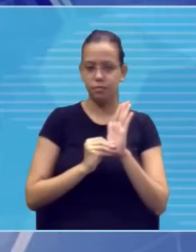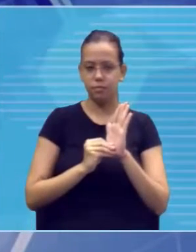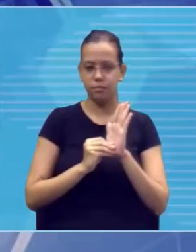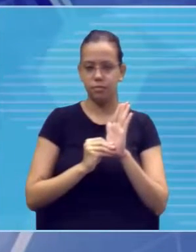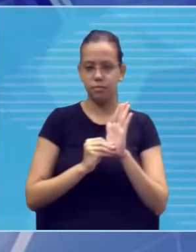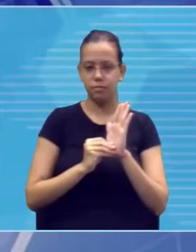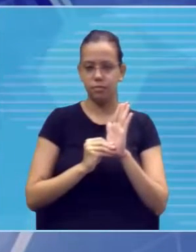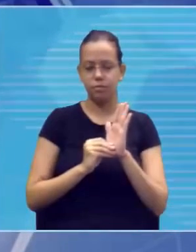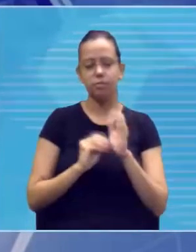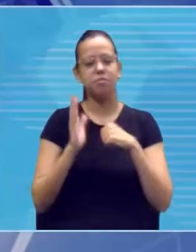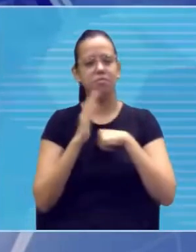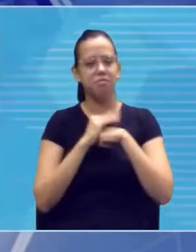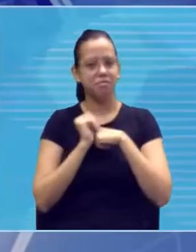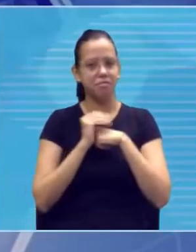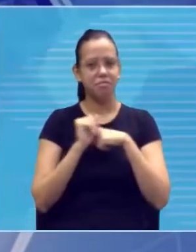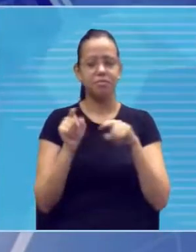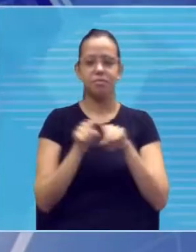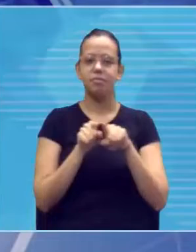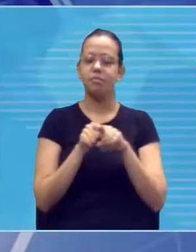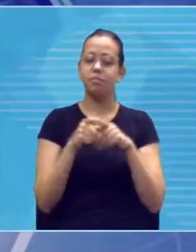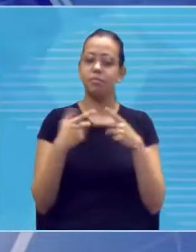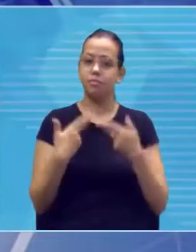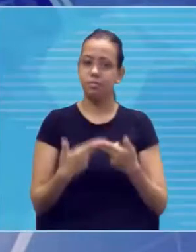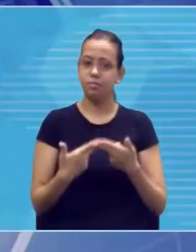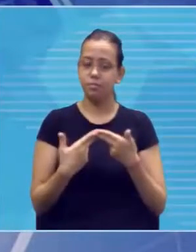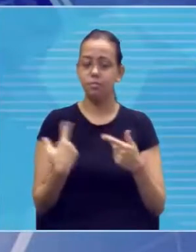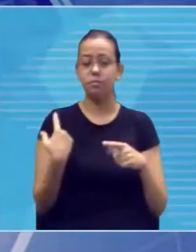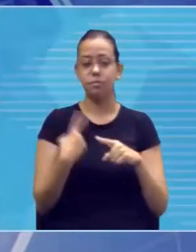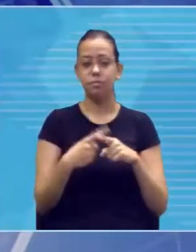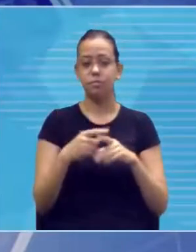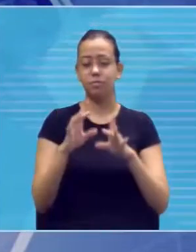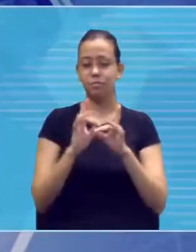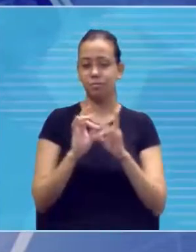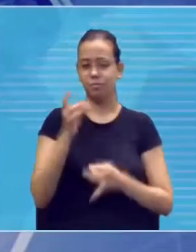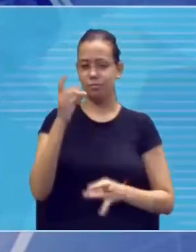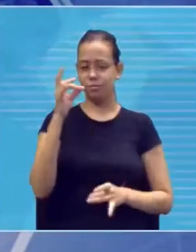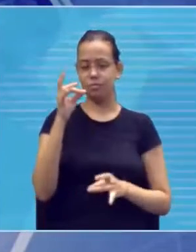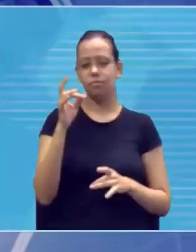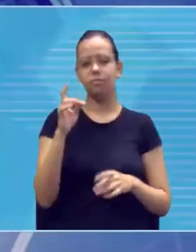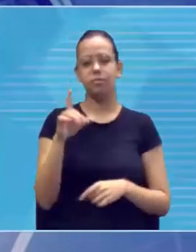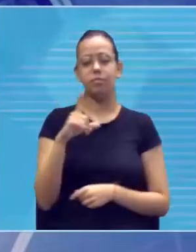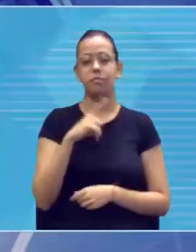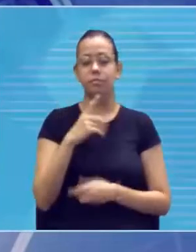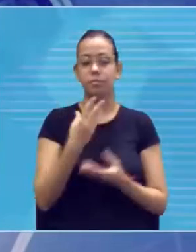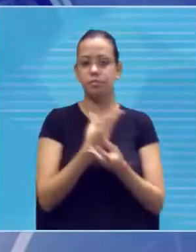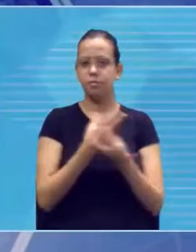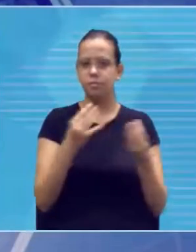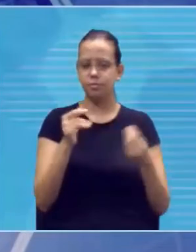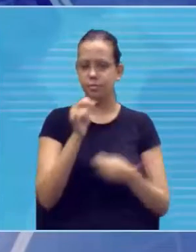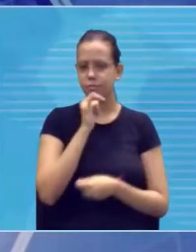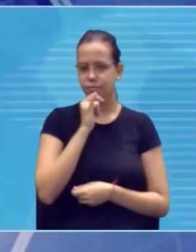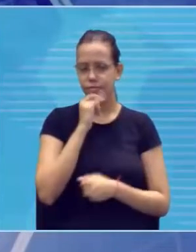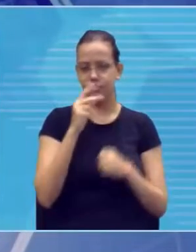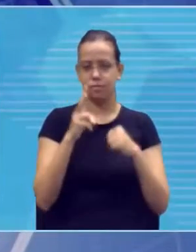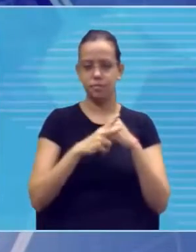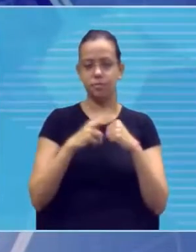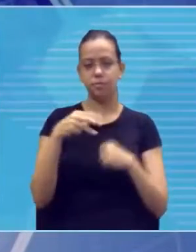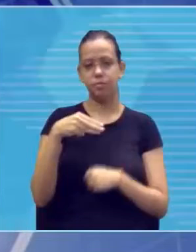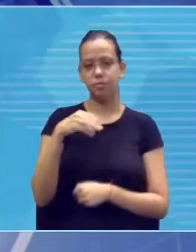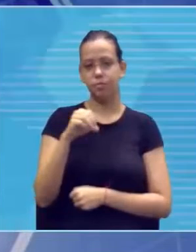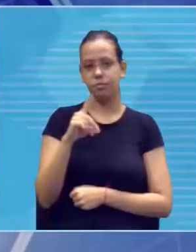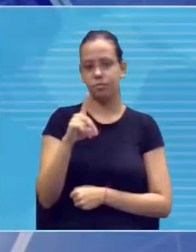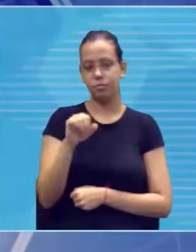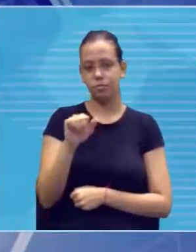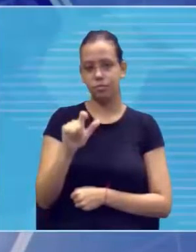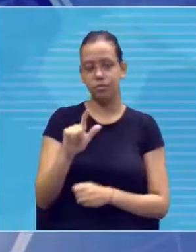carinho com bastante parcimônia porque é um conteúdo bastante extenso São muitos os exemplos de verbos modais Então você